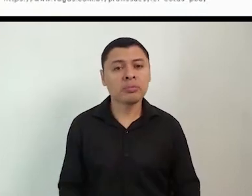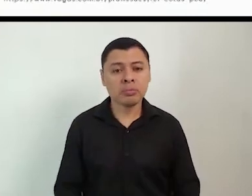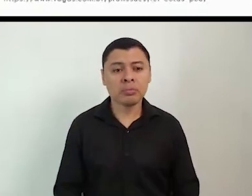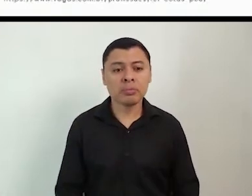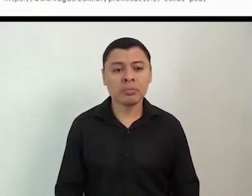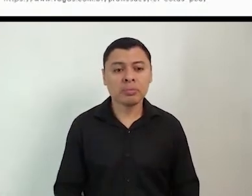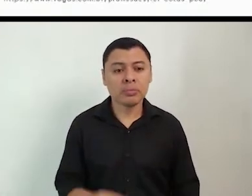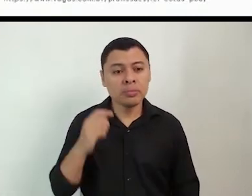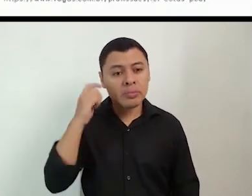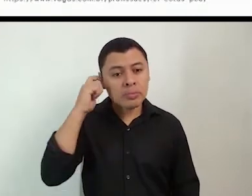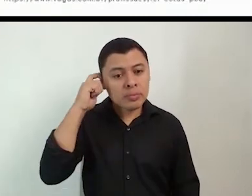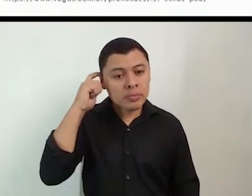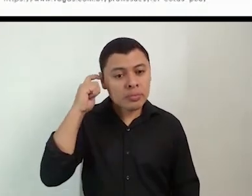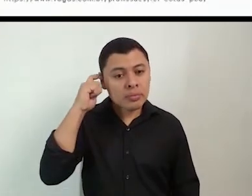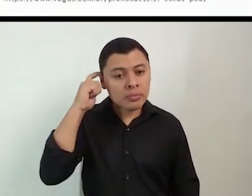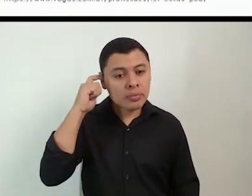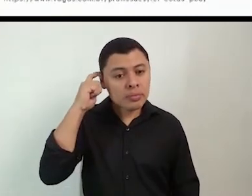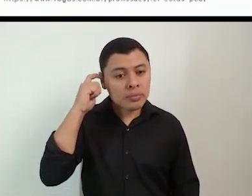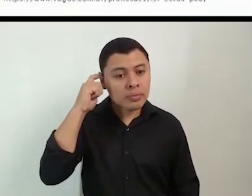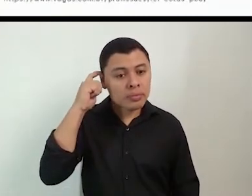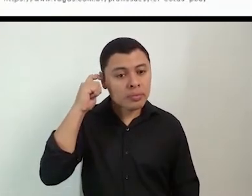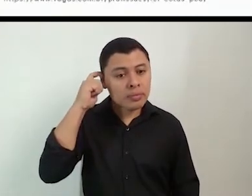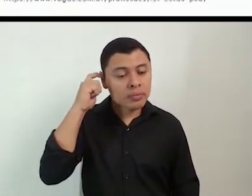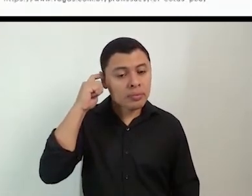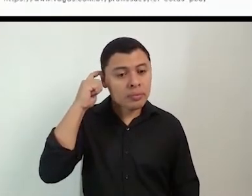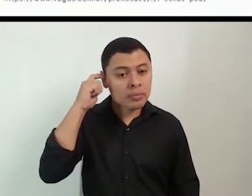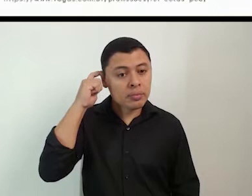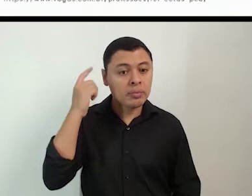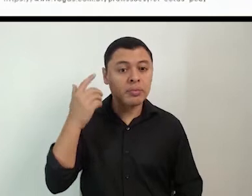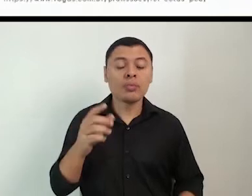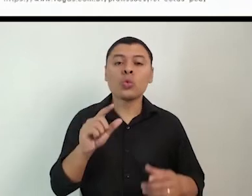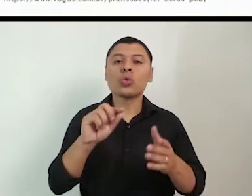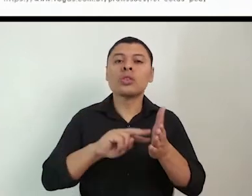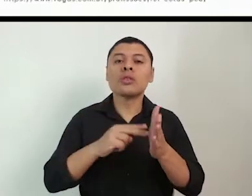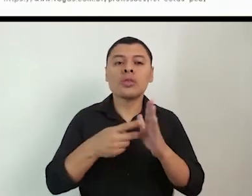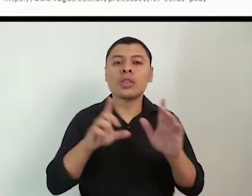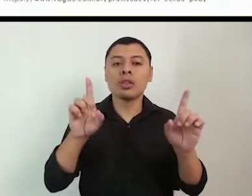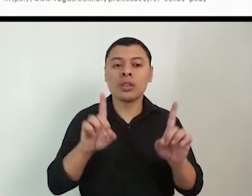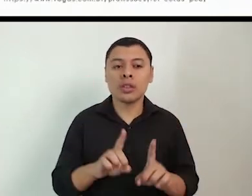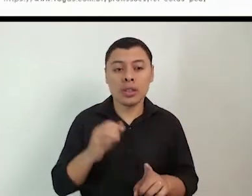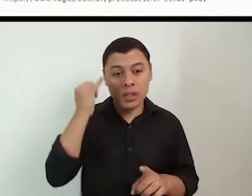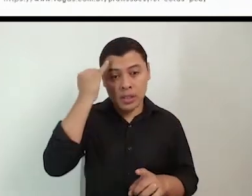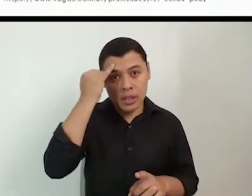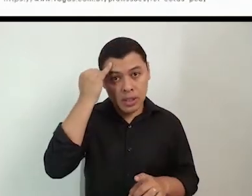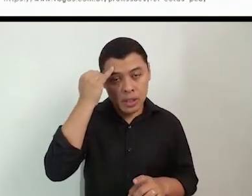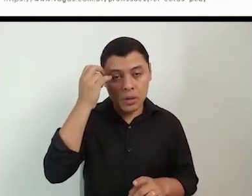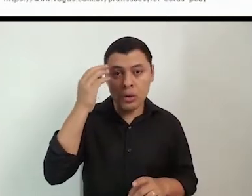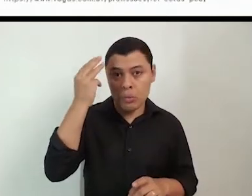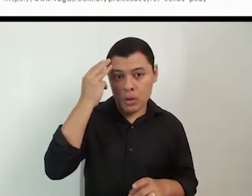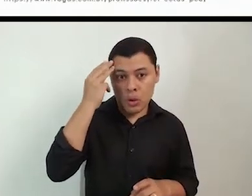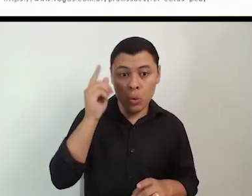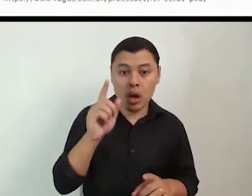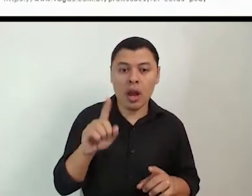E aí a definição, né, de deficiência intelectual mental é um funcionamento intelectual inferior à média,